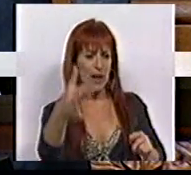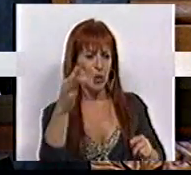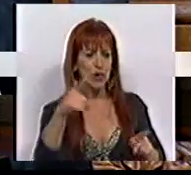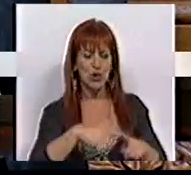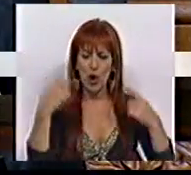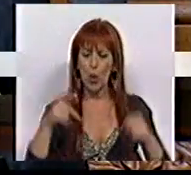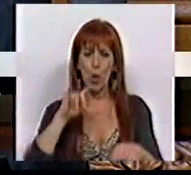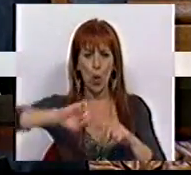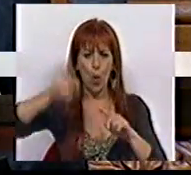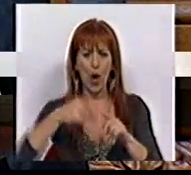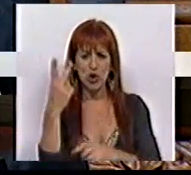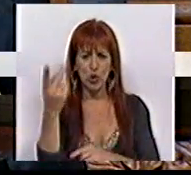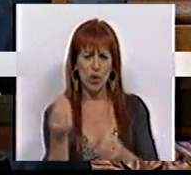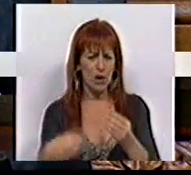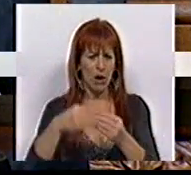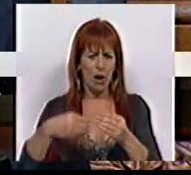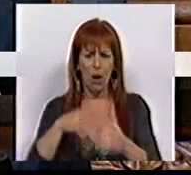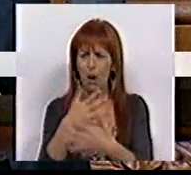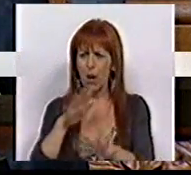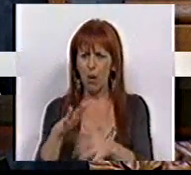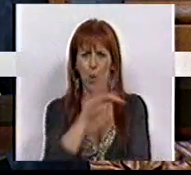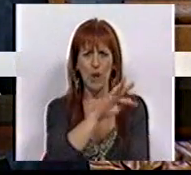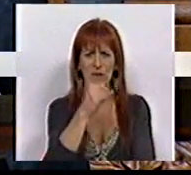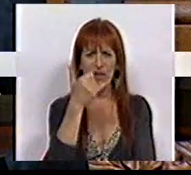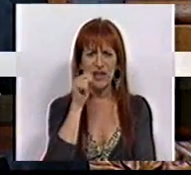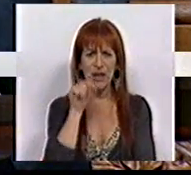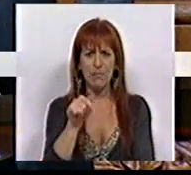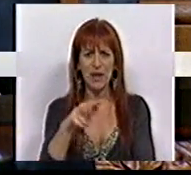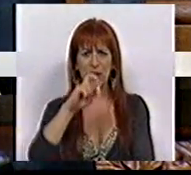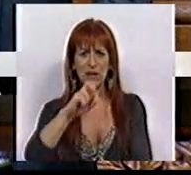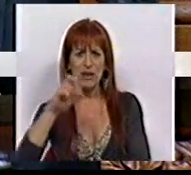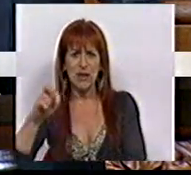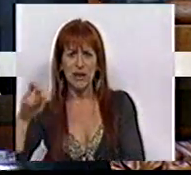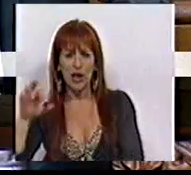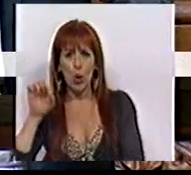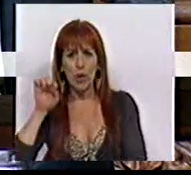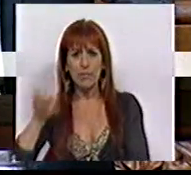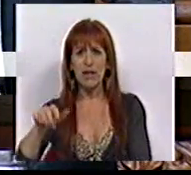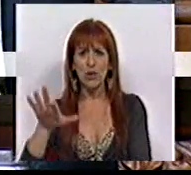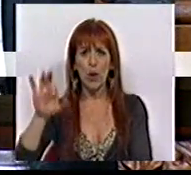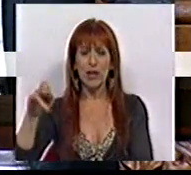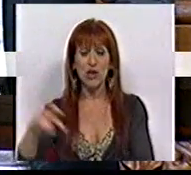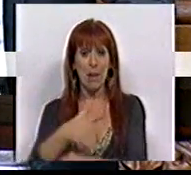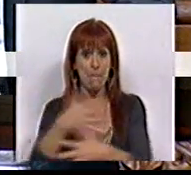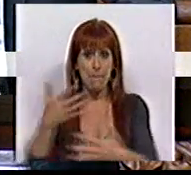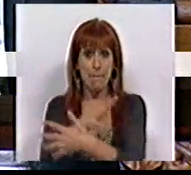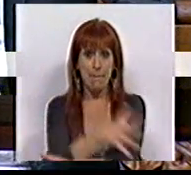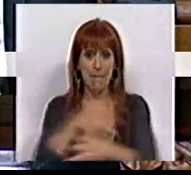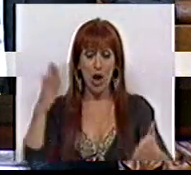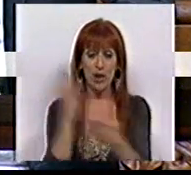2014, houve 2 anos extraordinários em que arderam 425 mil e 338 mil hectares. Os maiores incêndios